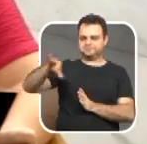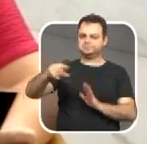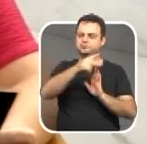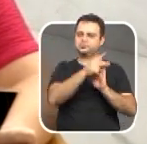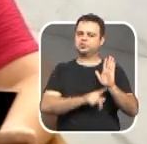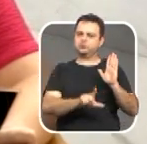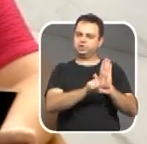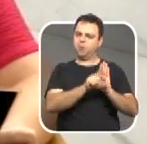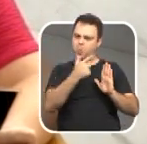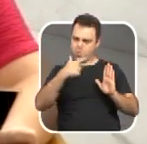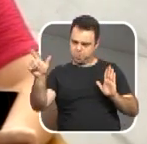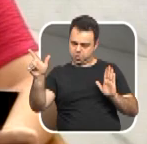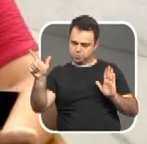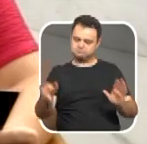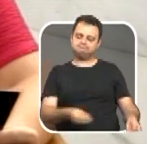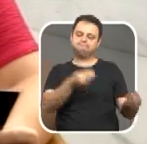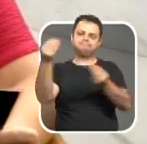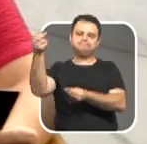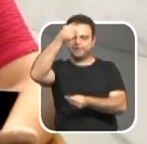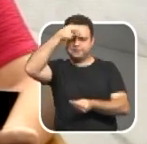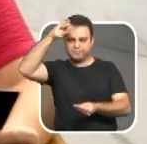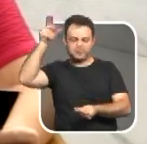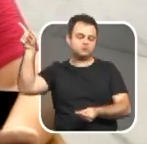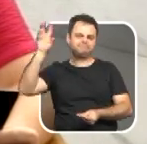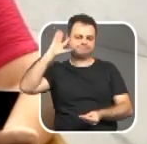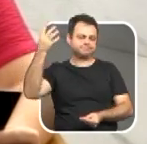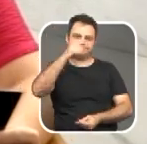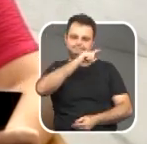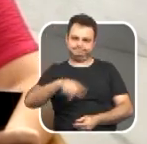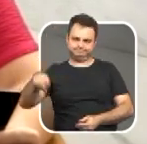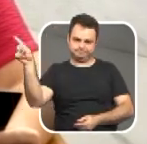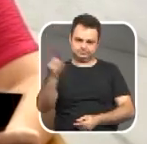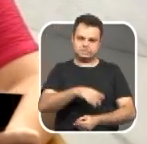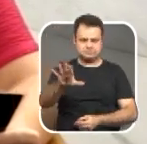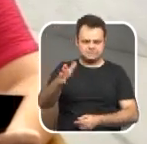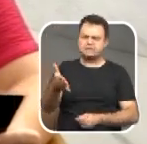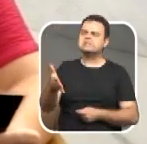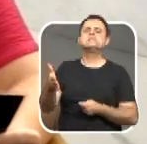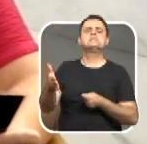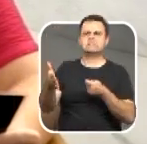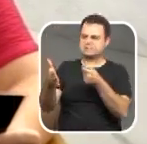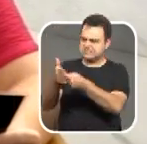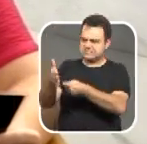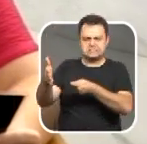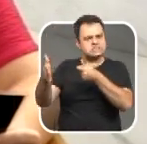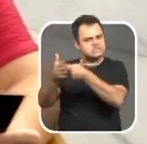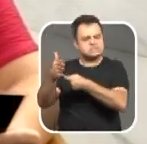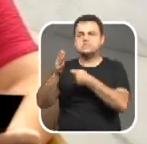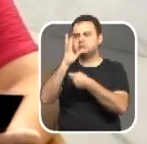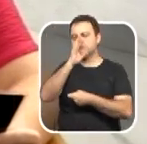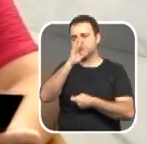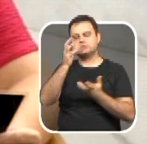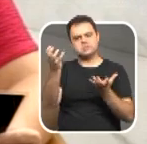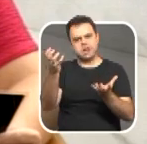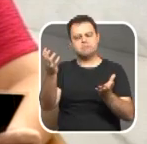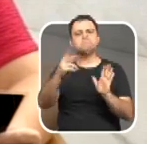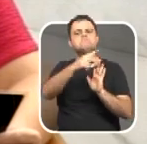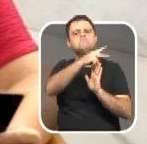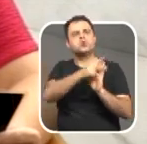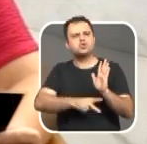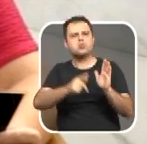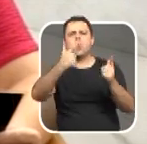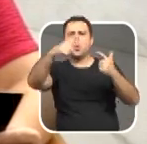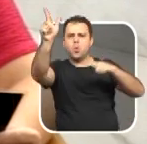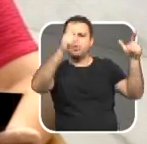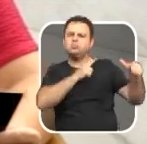veto, porque é um projeto que já existe, um muito parecido da senhora que foi aprovado e virou lei, que é o que institui a credencial para a pessoa